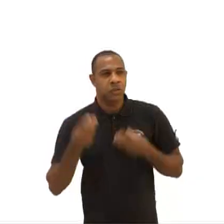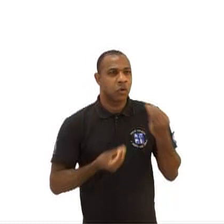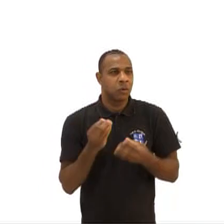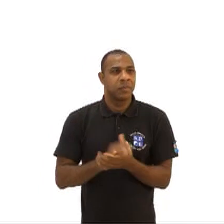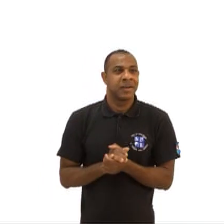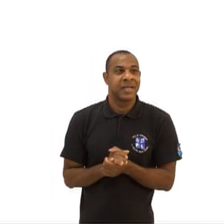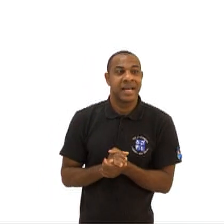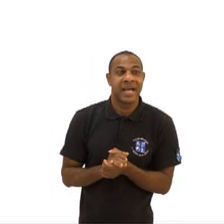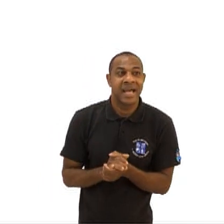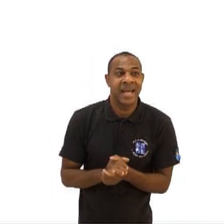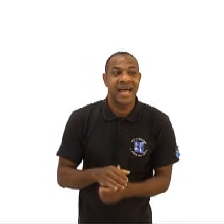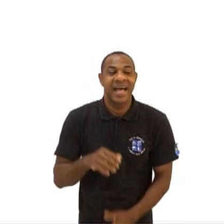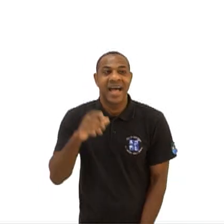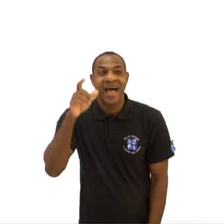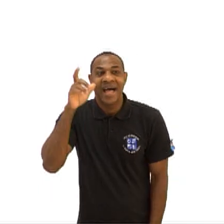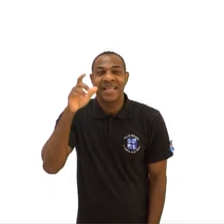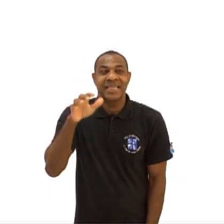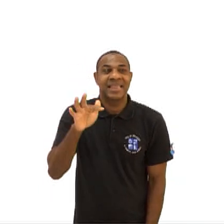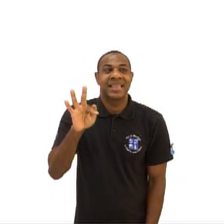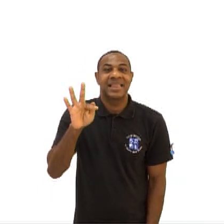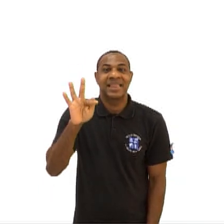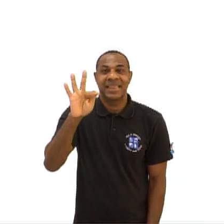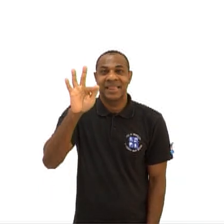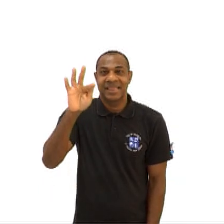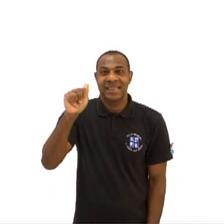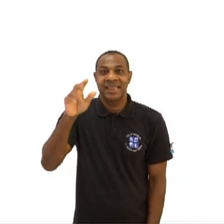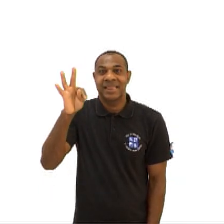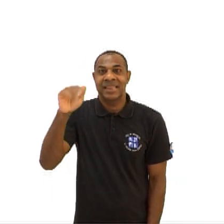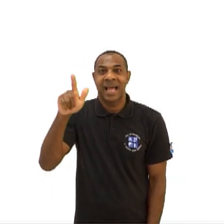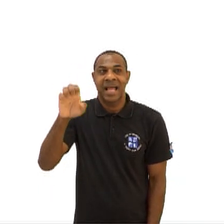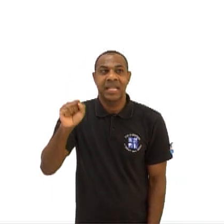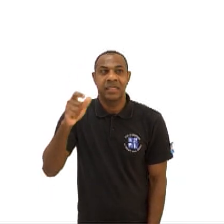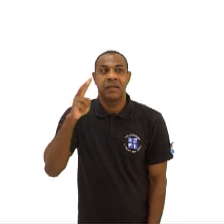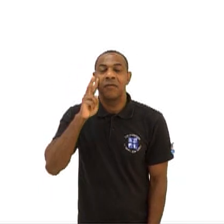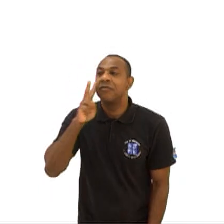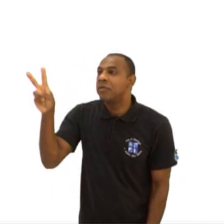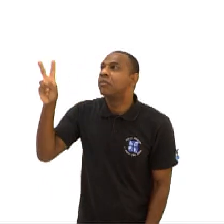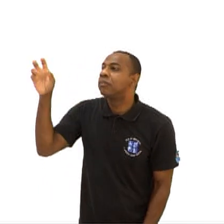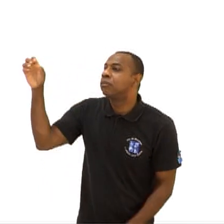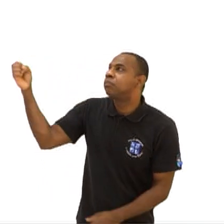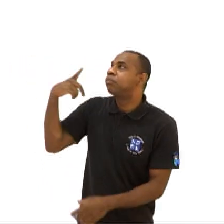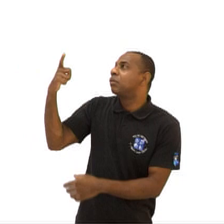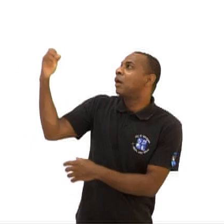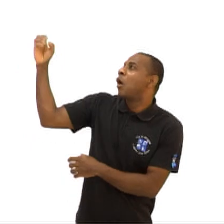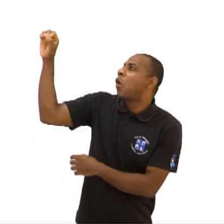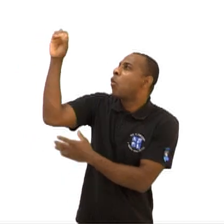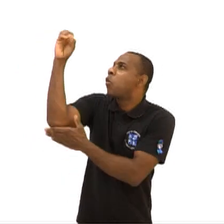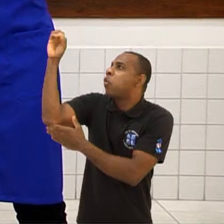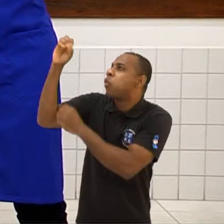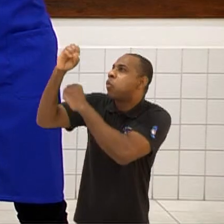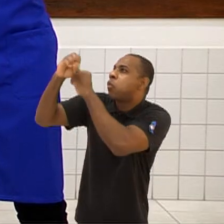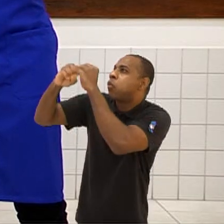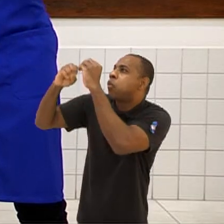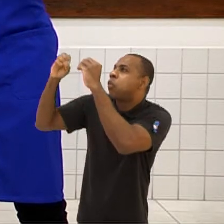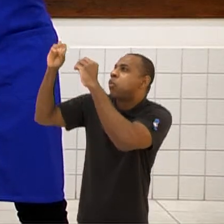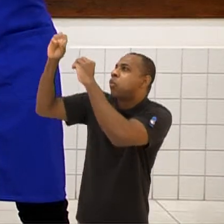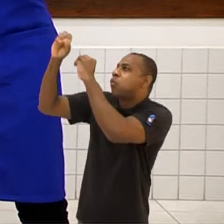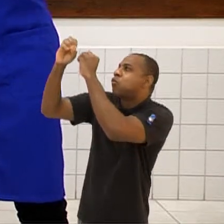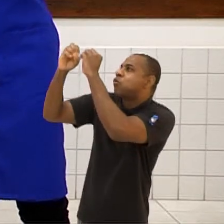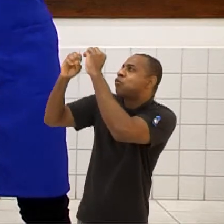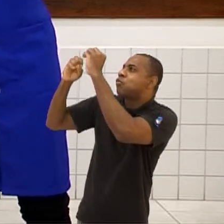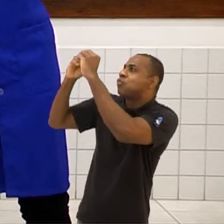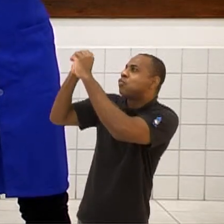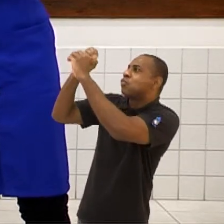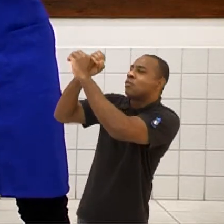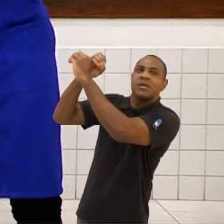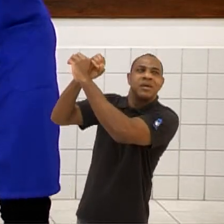Thales previu um eclipse solar 585 a.C., verdadeiro ou falso? Essa curiosidade aí,